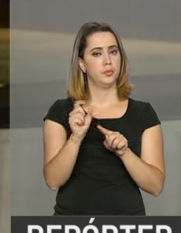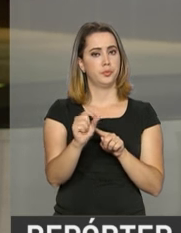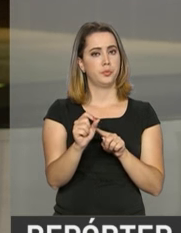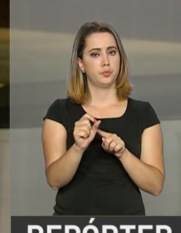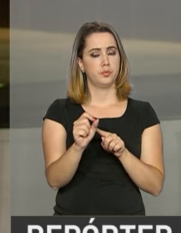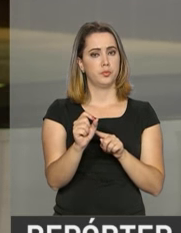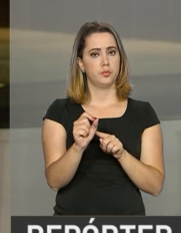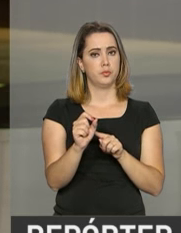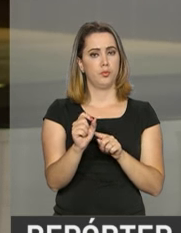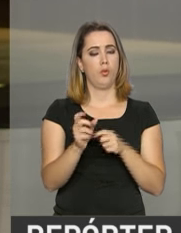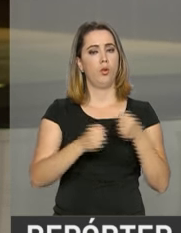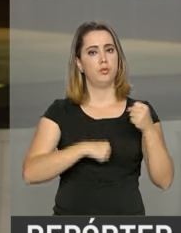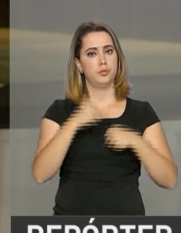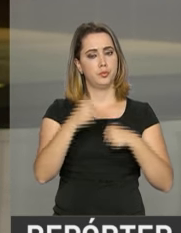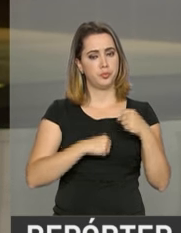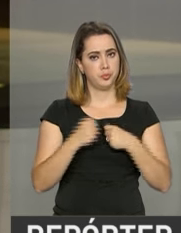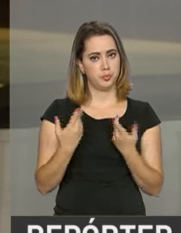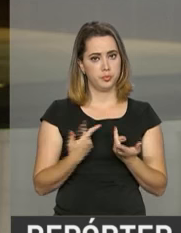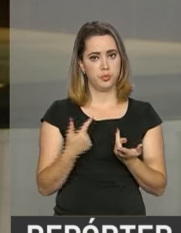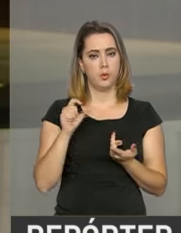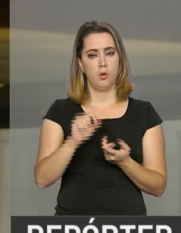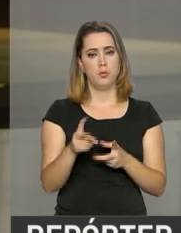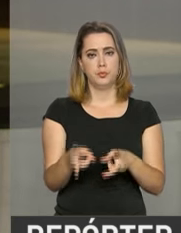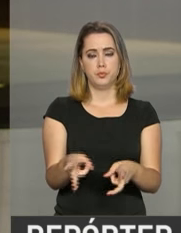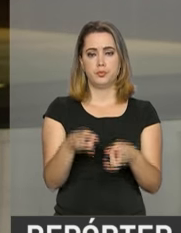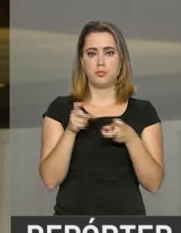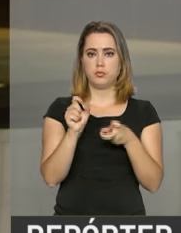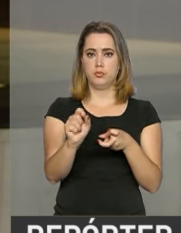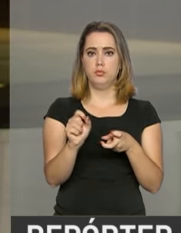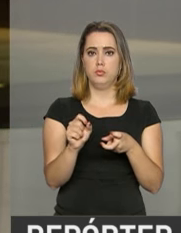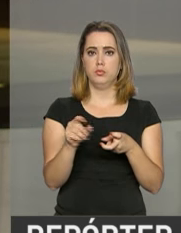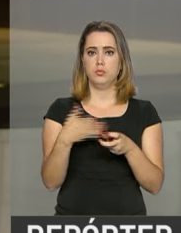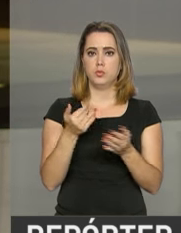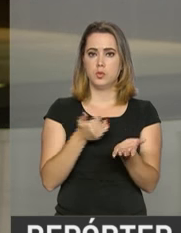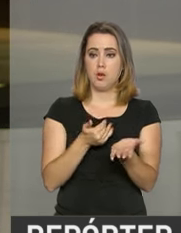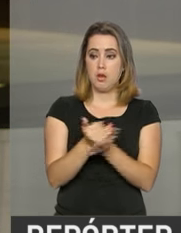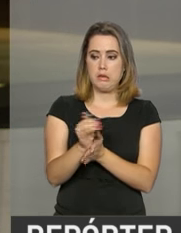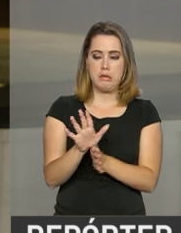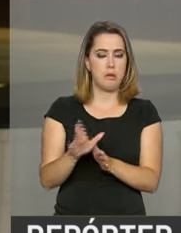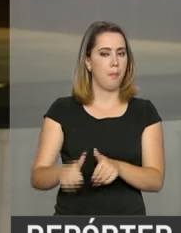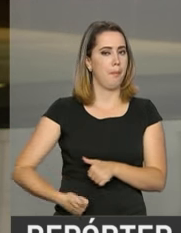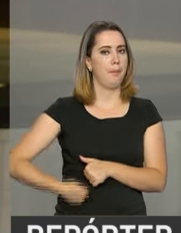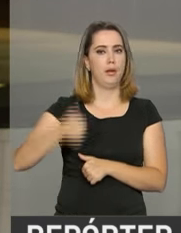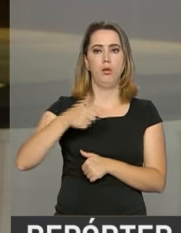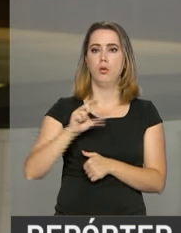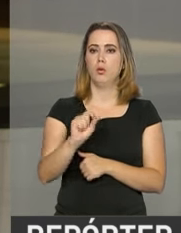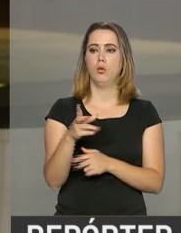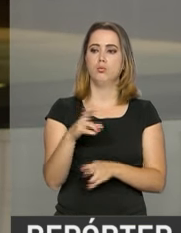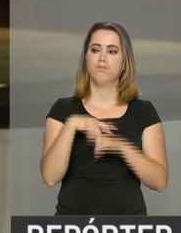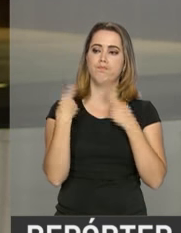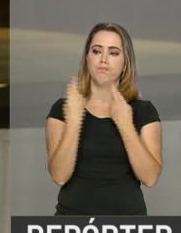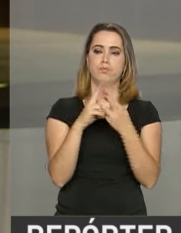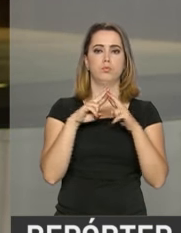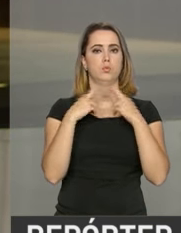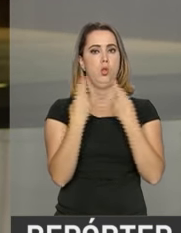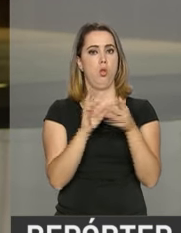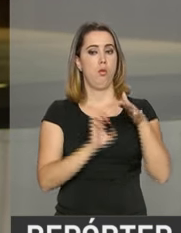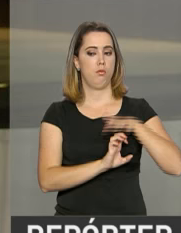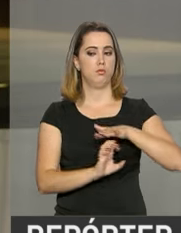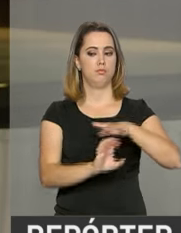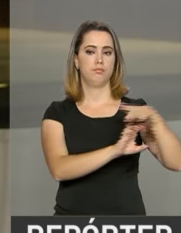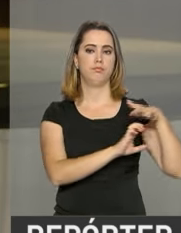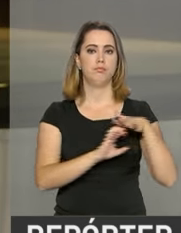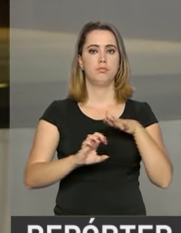a atividade industrial a expectativa é que se intensifiquem reuniões empresariais